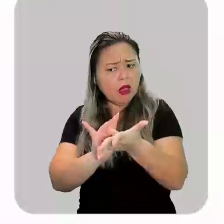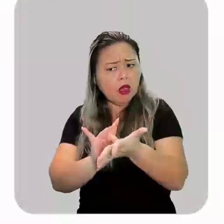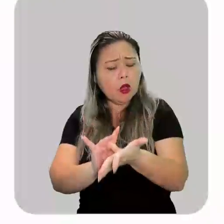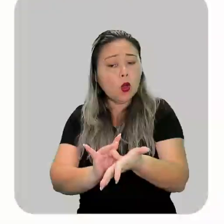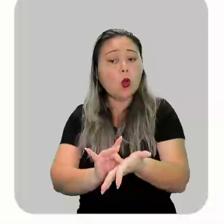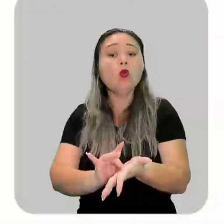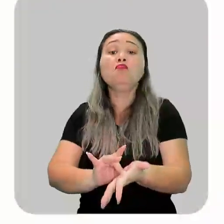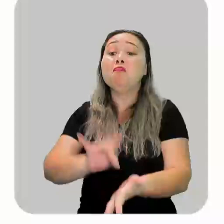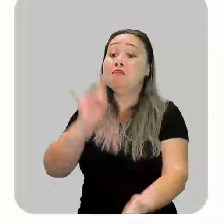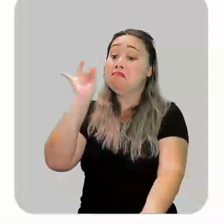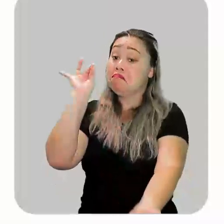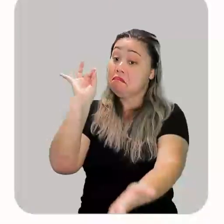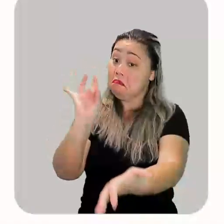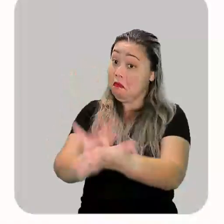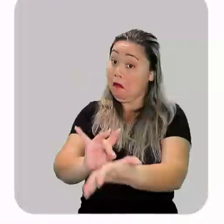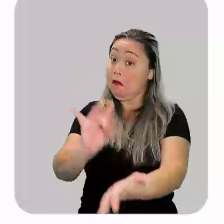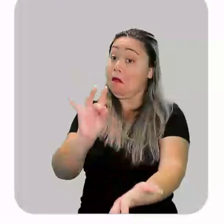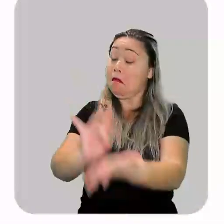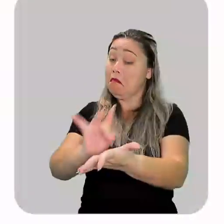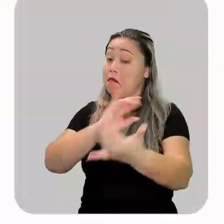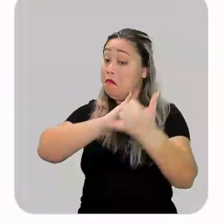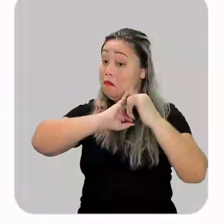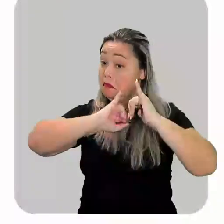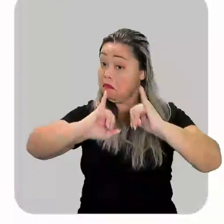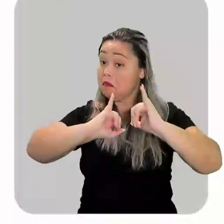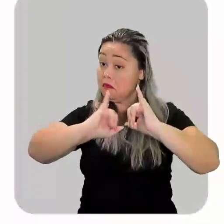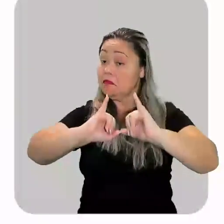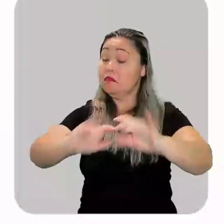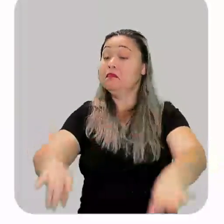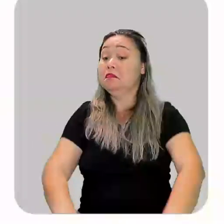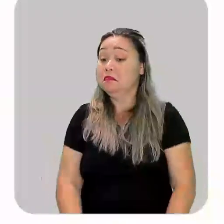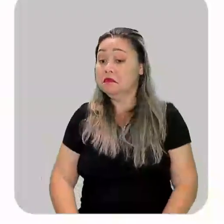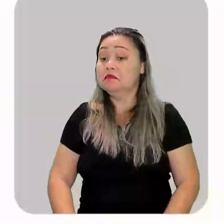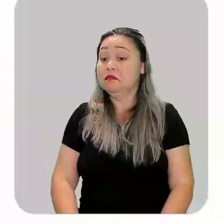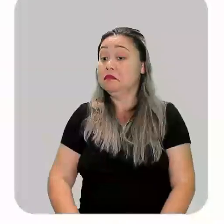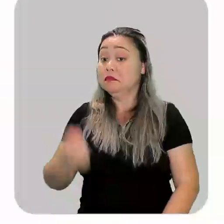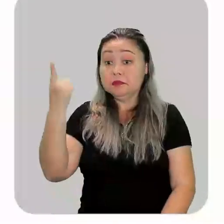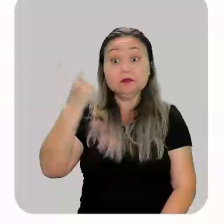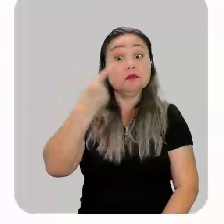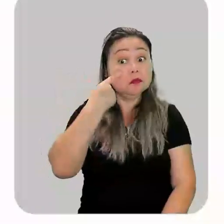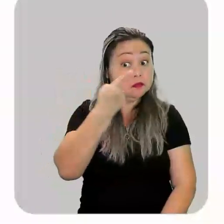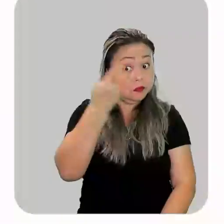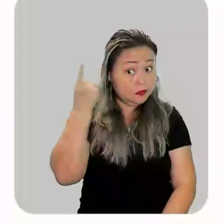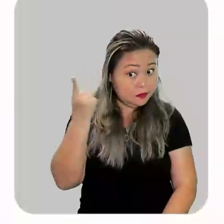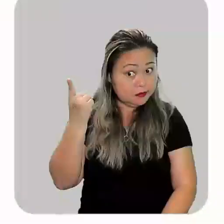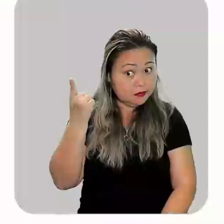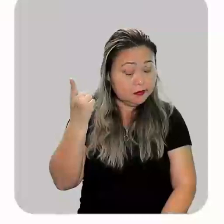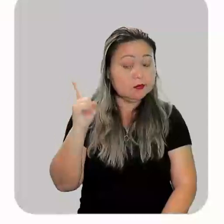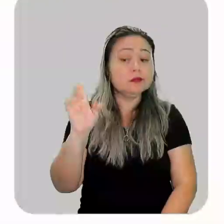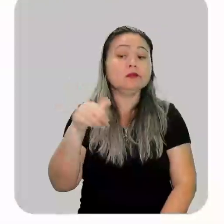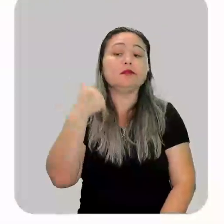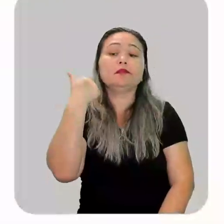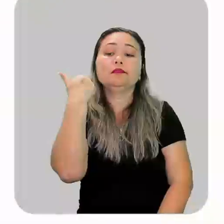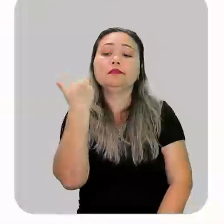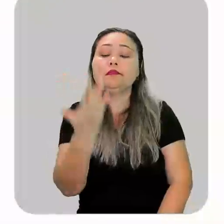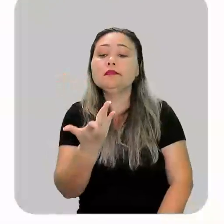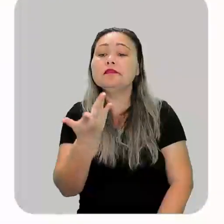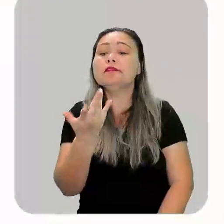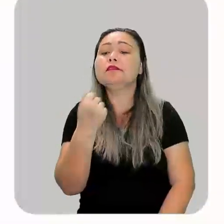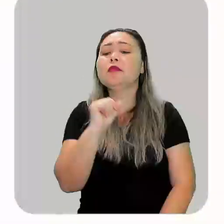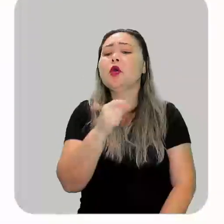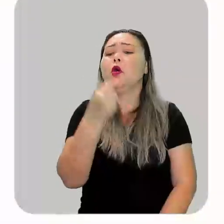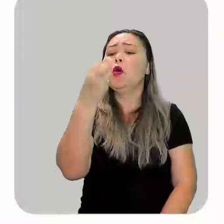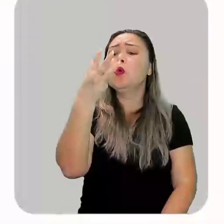De toda a verdade verdadeira eu te conto. É assim mesmo. Tá vendo, senhores? Então, quando a gente fala assim, ó, são